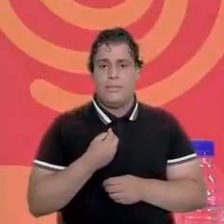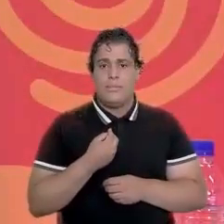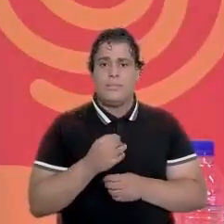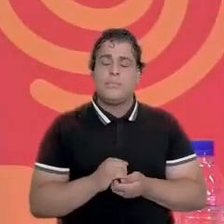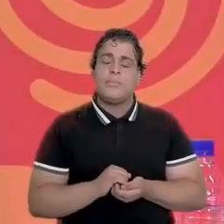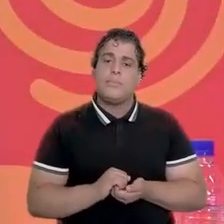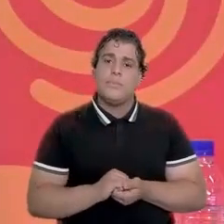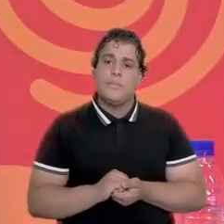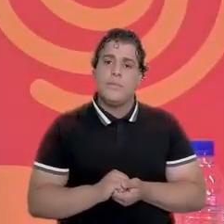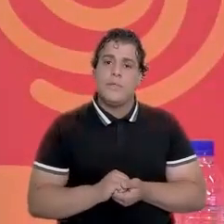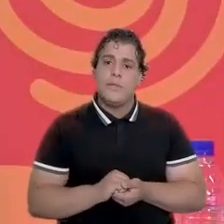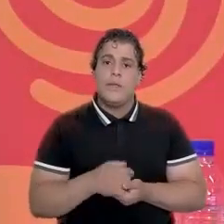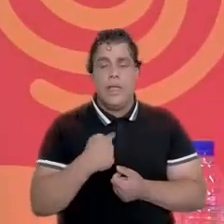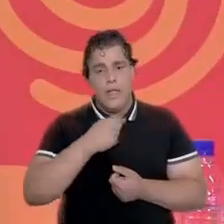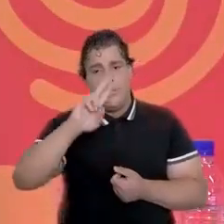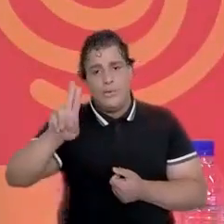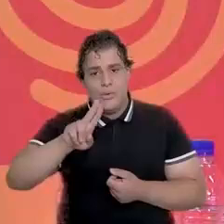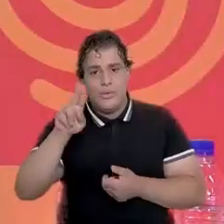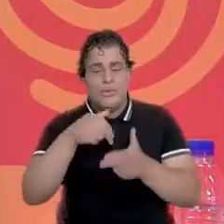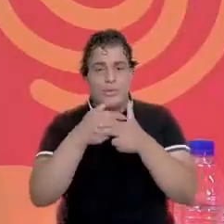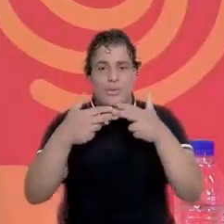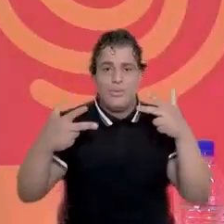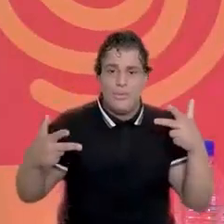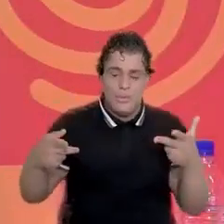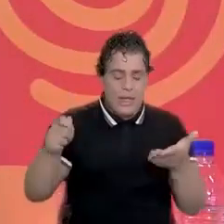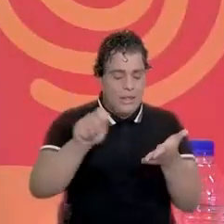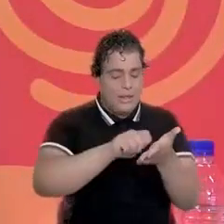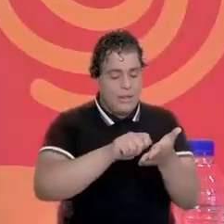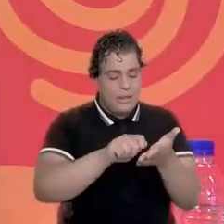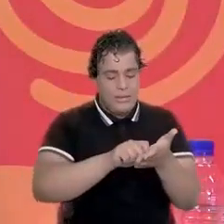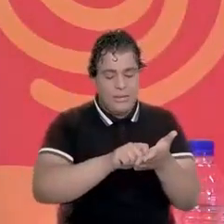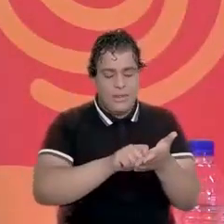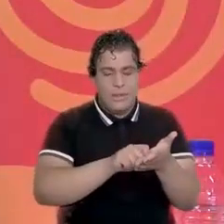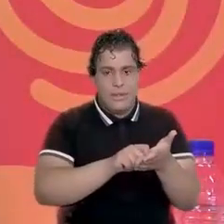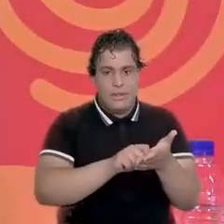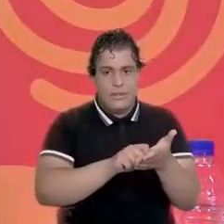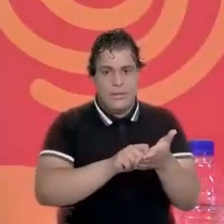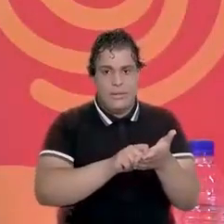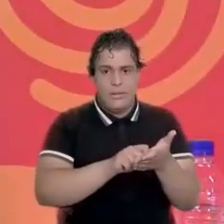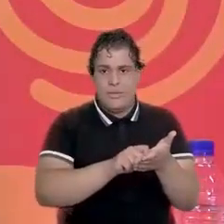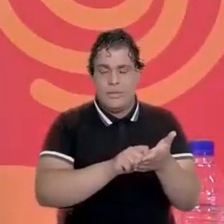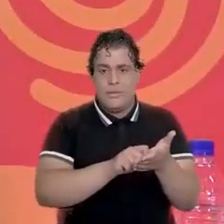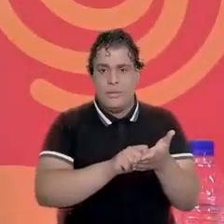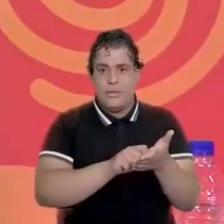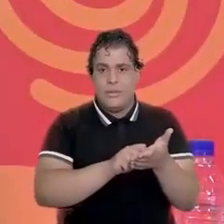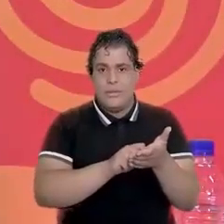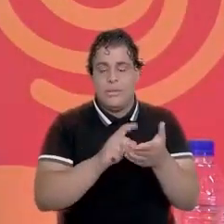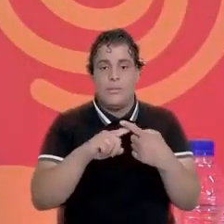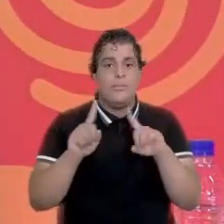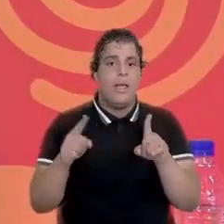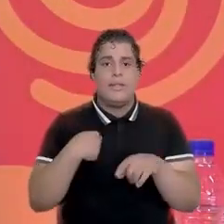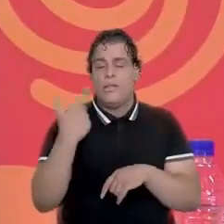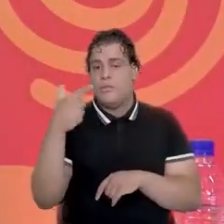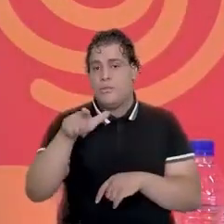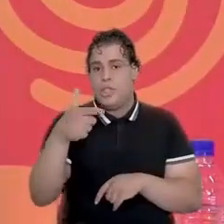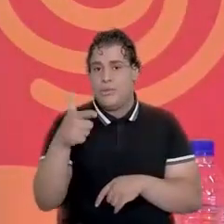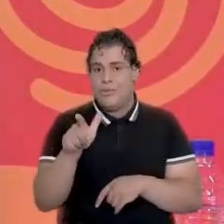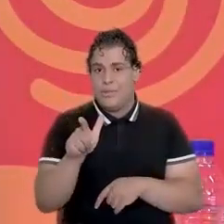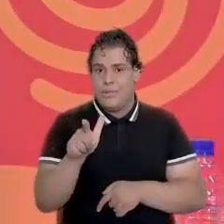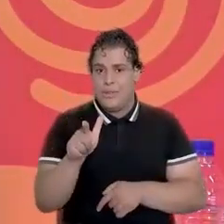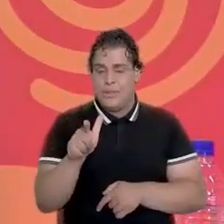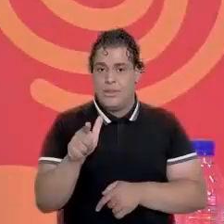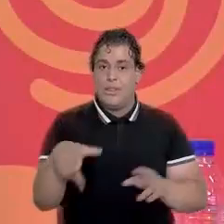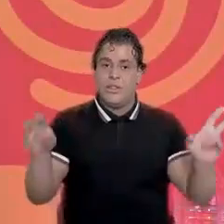vamos falar assim, instrumento para escrever. Mas, assim, eu não tenho mesmo